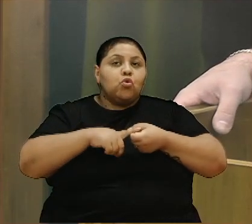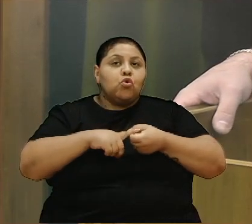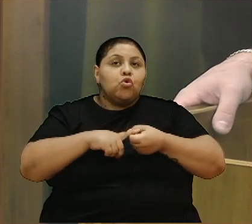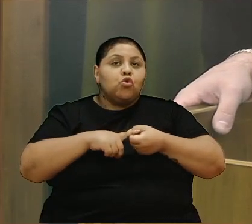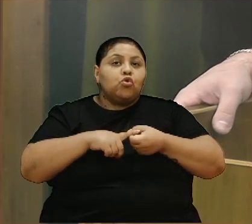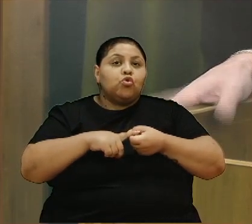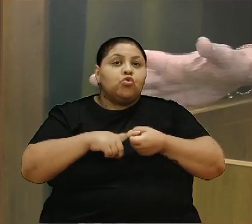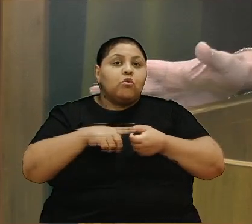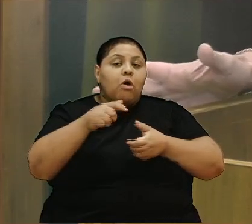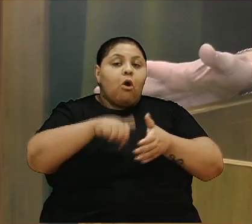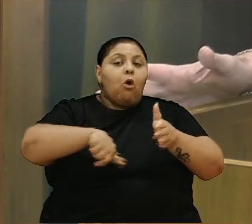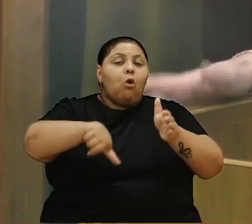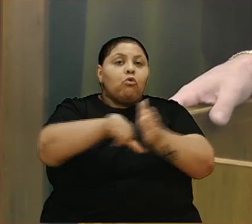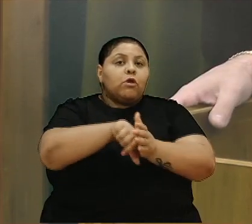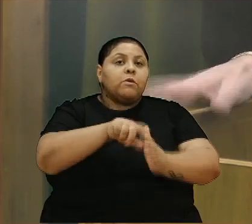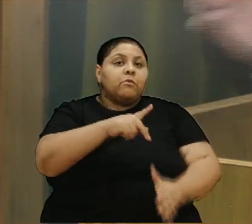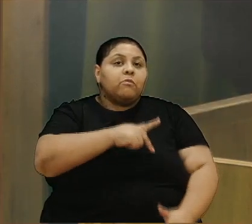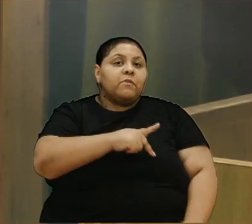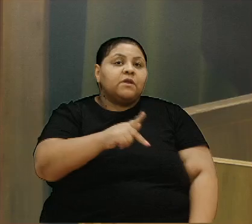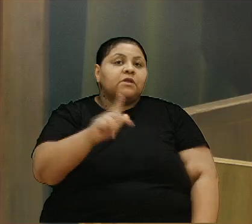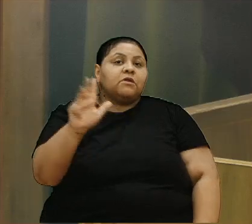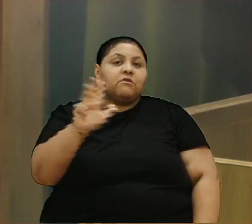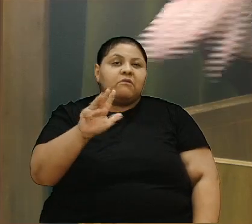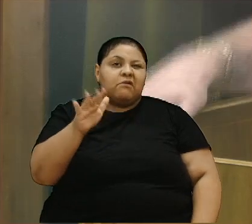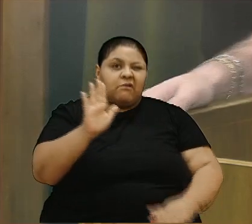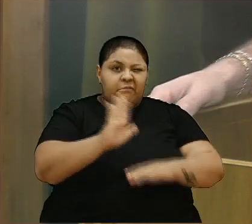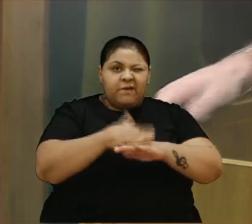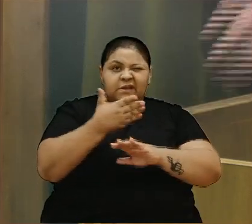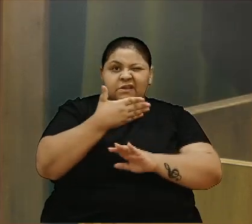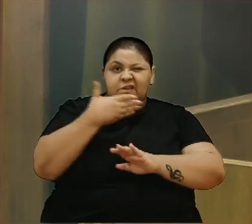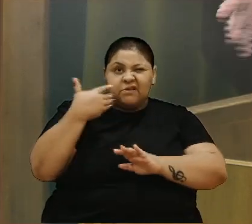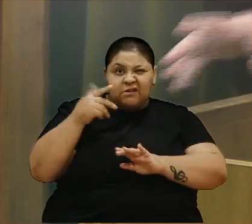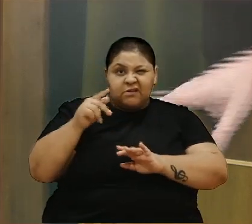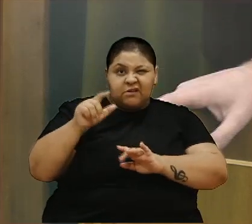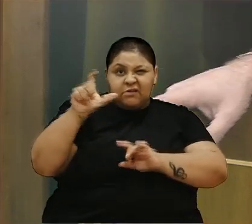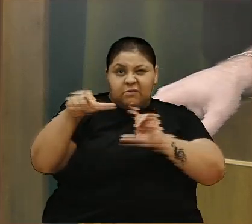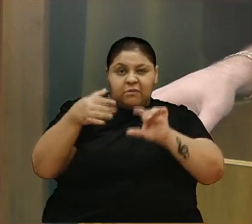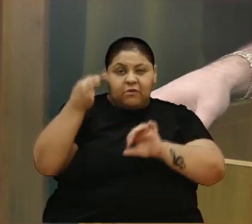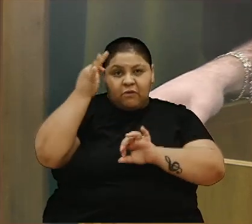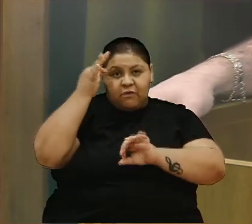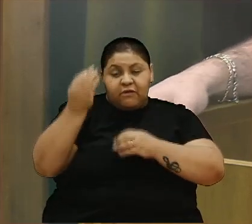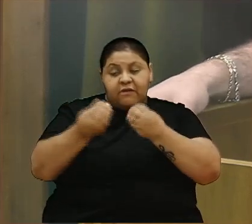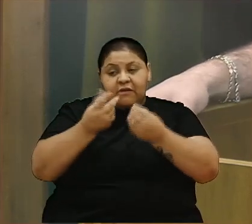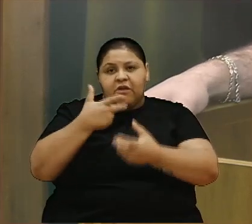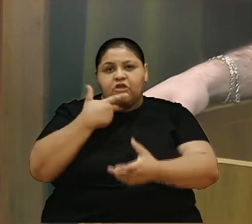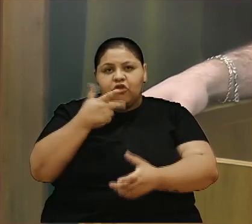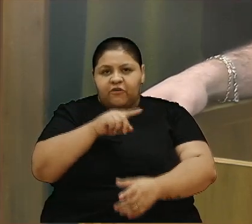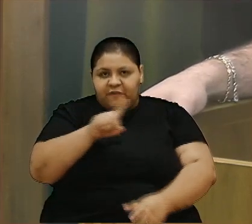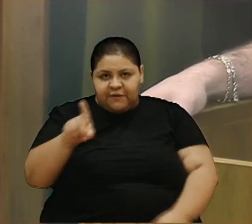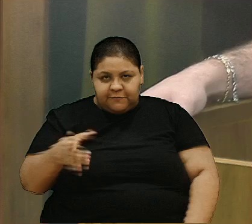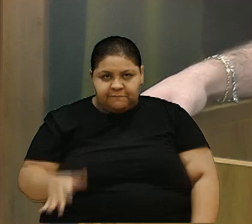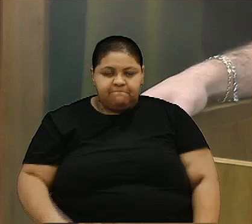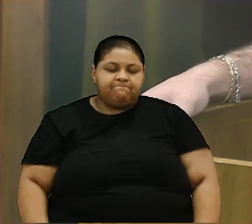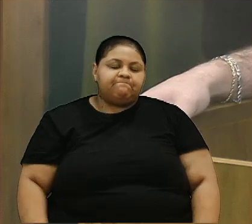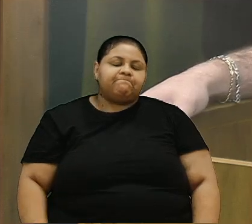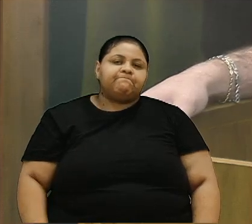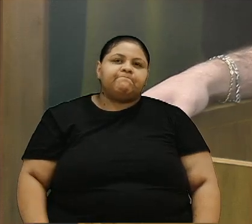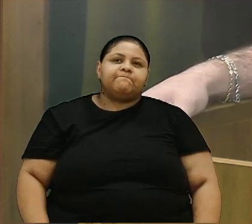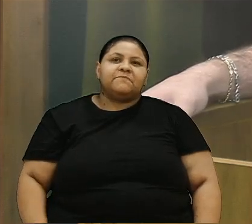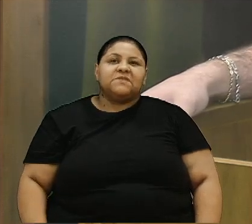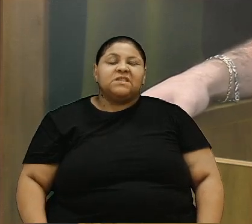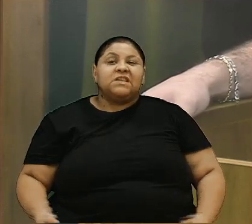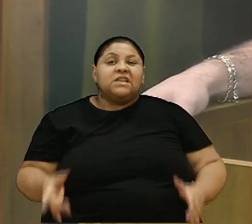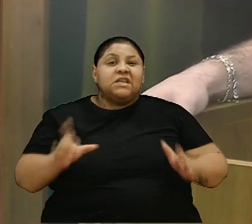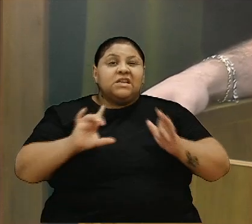Lula. Só isso. Aí fica mais fácil da população também entender de quem nós estamos falando. Depois de